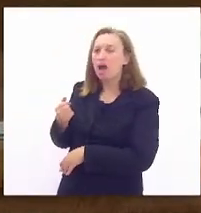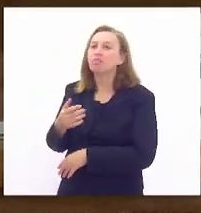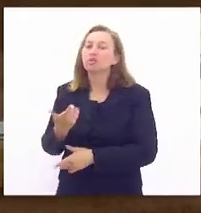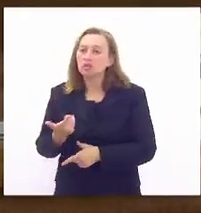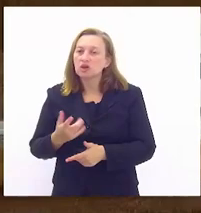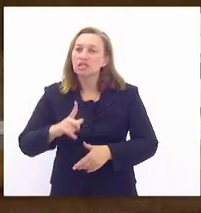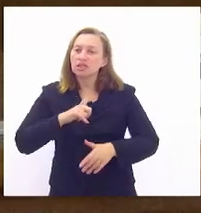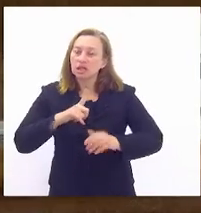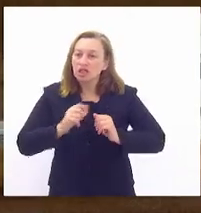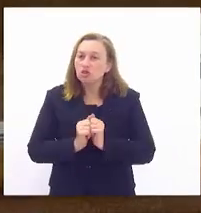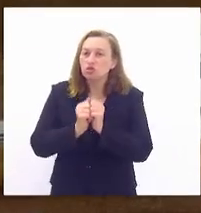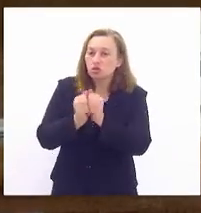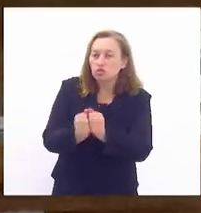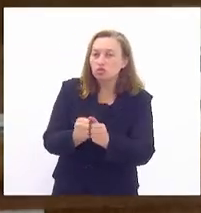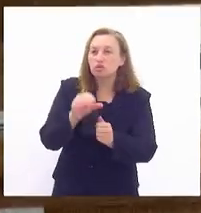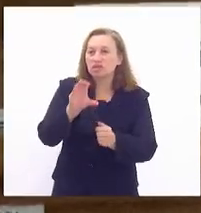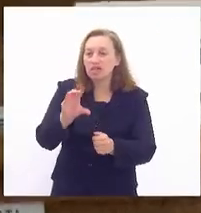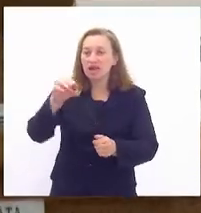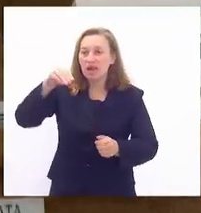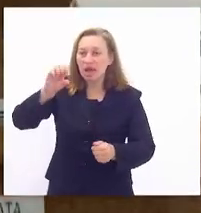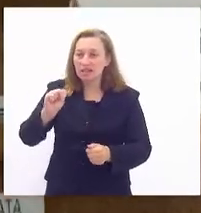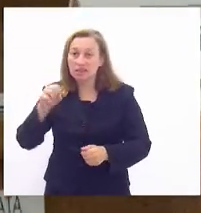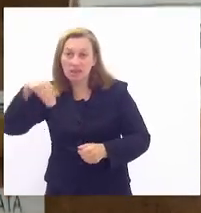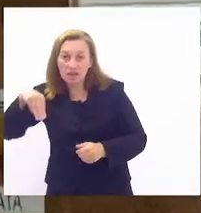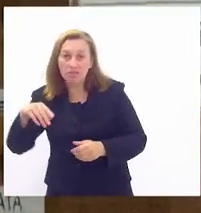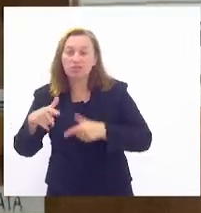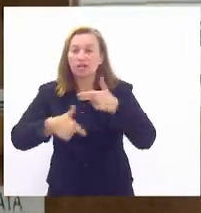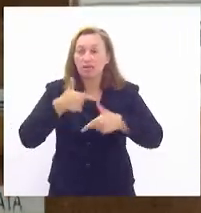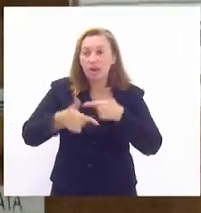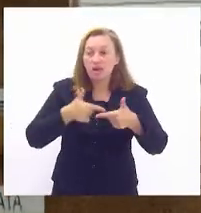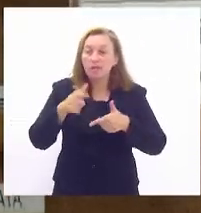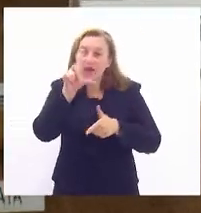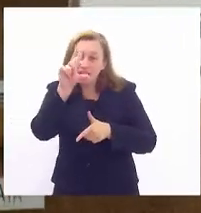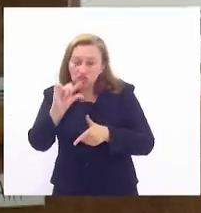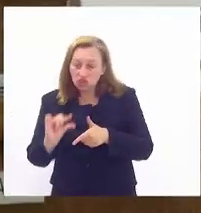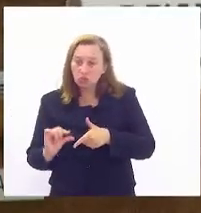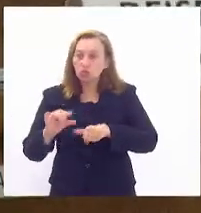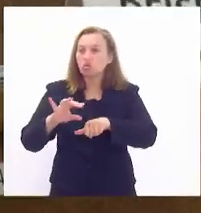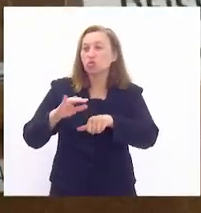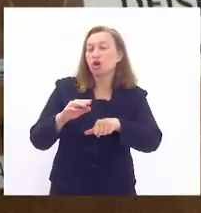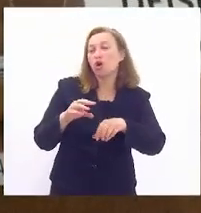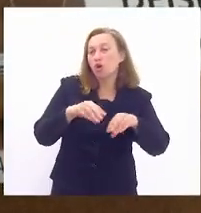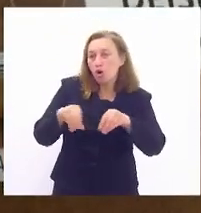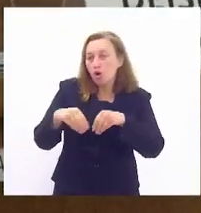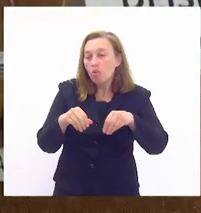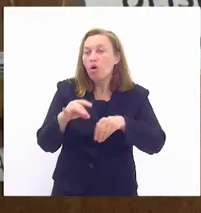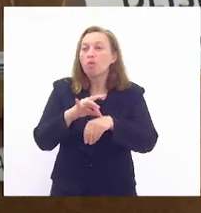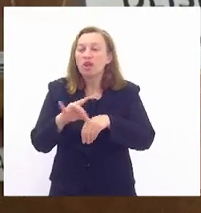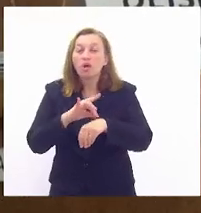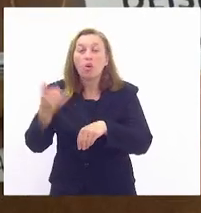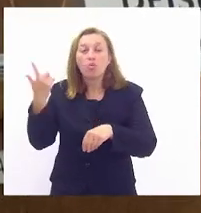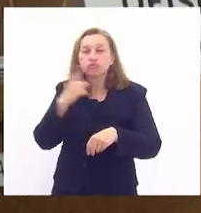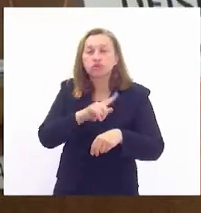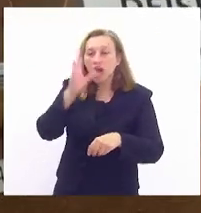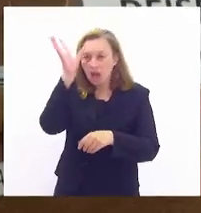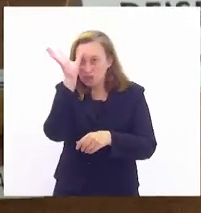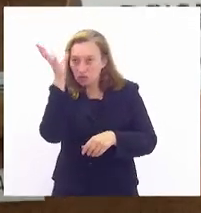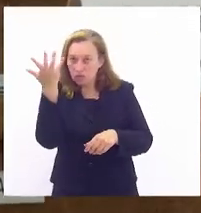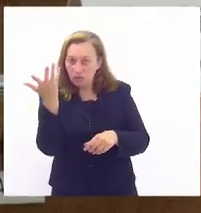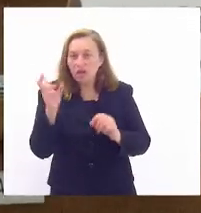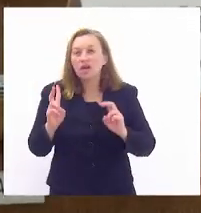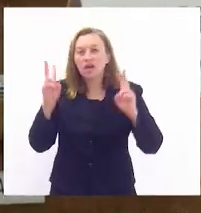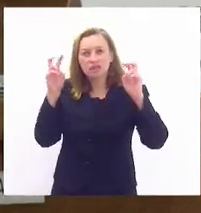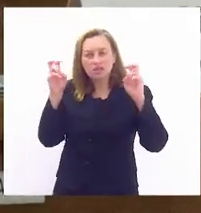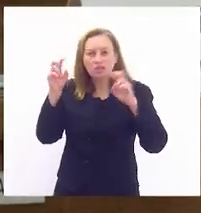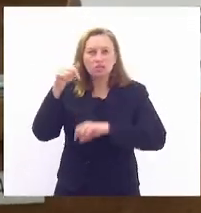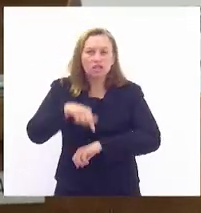atuado junto à CSN para que diminua esse pó preto e para que a gente consiga resolver, né, essa questão